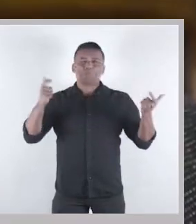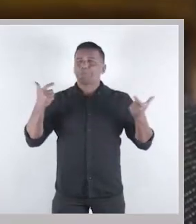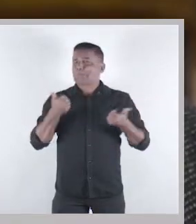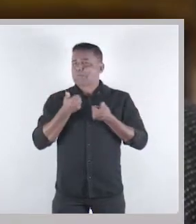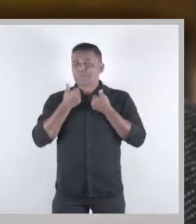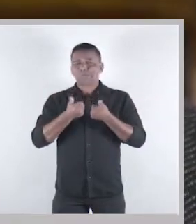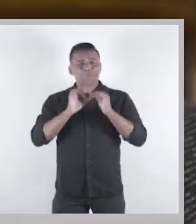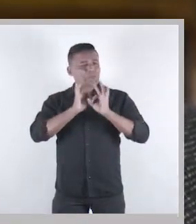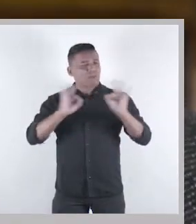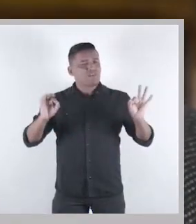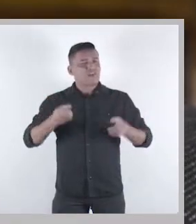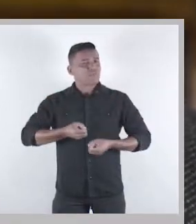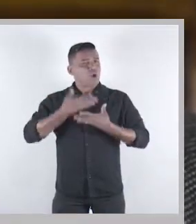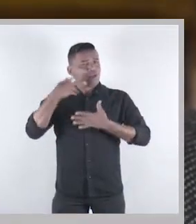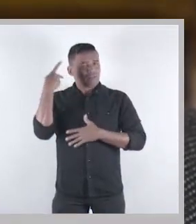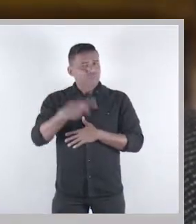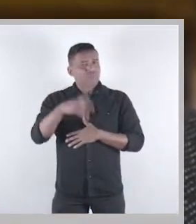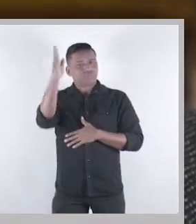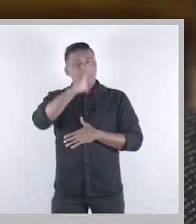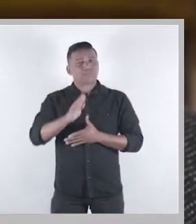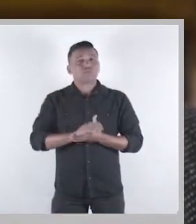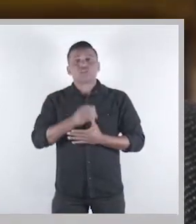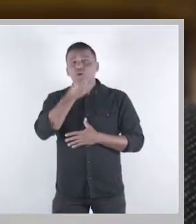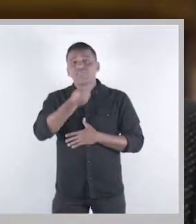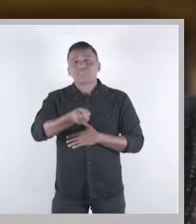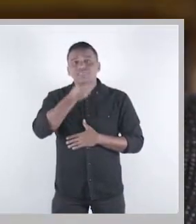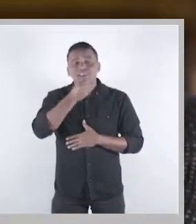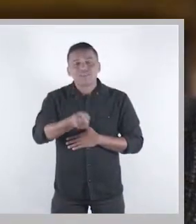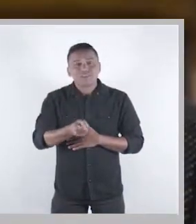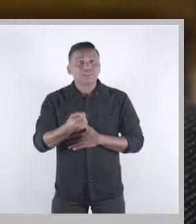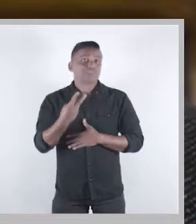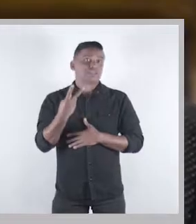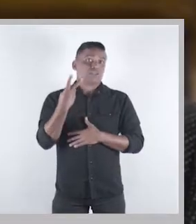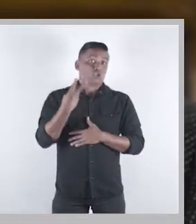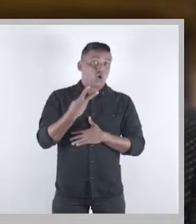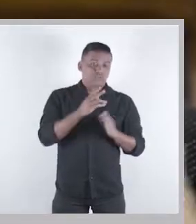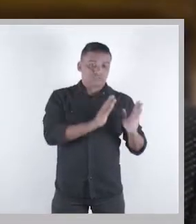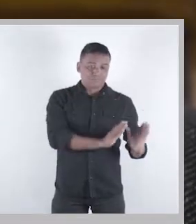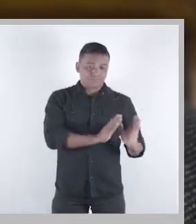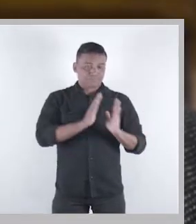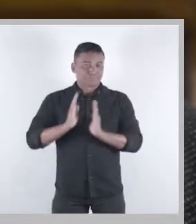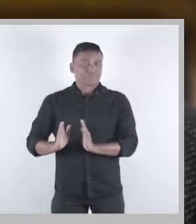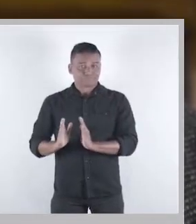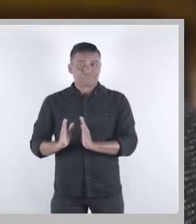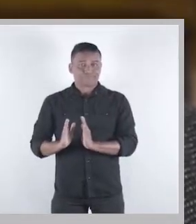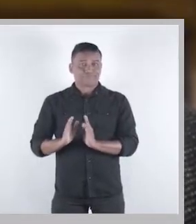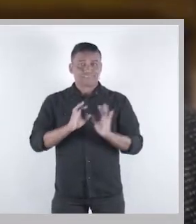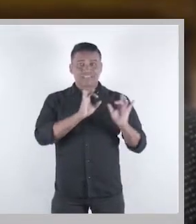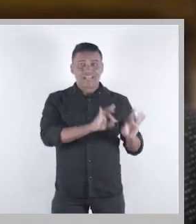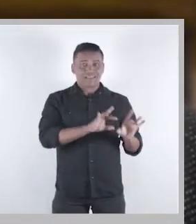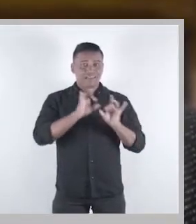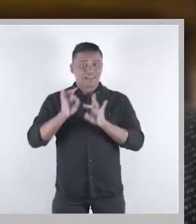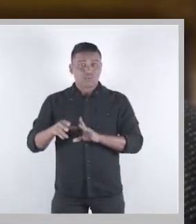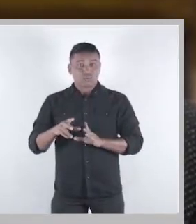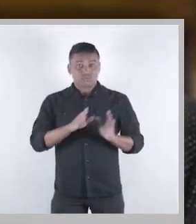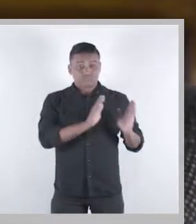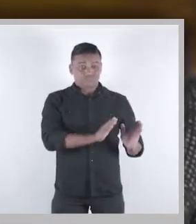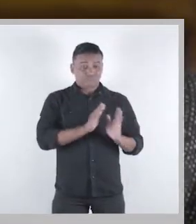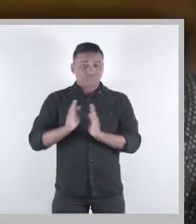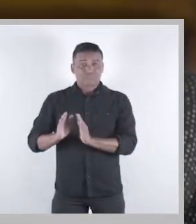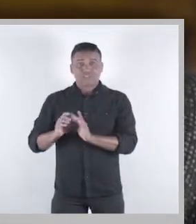em duas dois momentos diferentes com cada um é uma no mês aí passava alguns meses e gravar outro